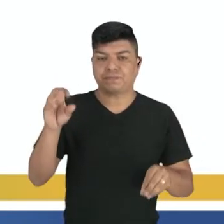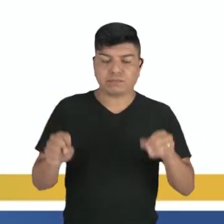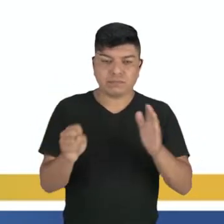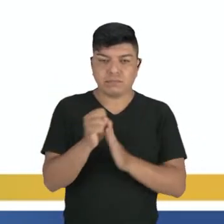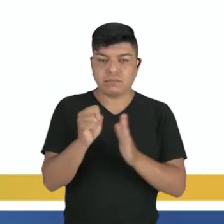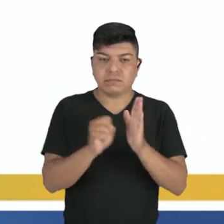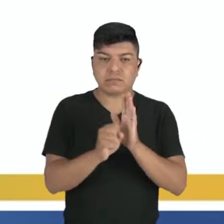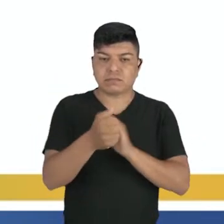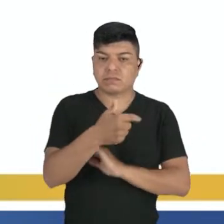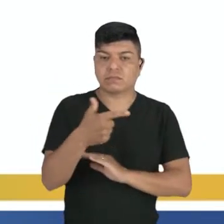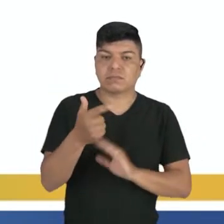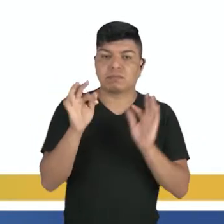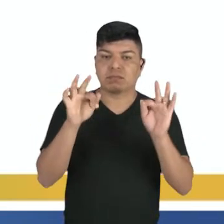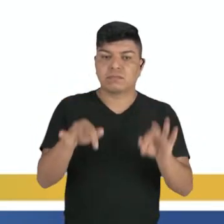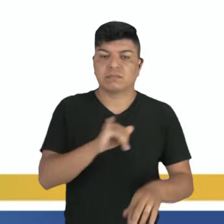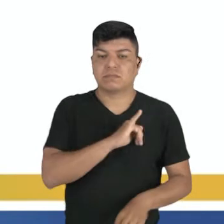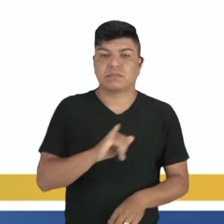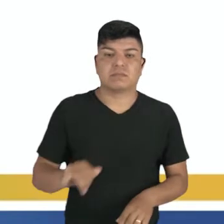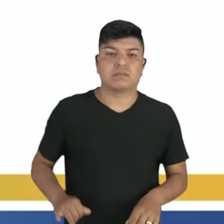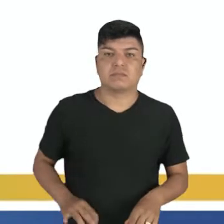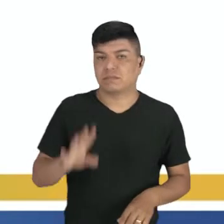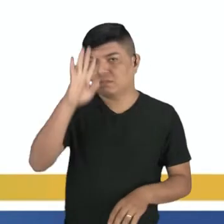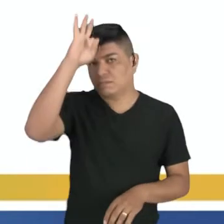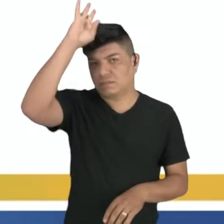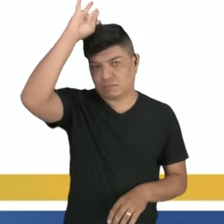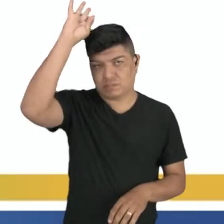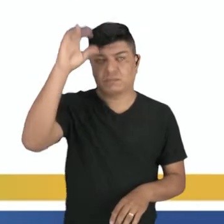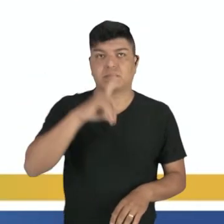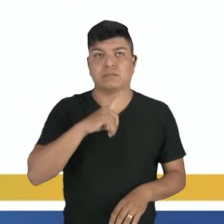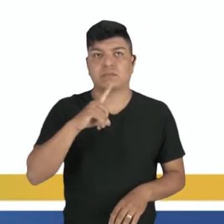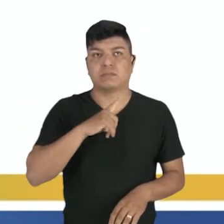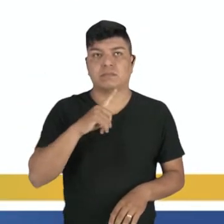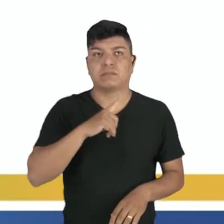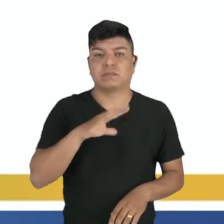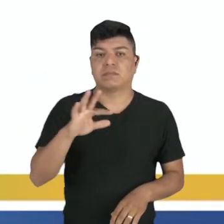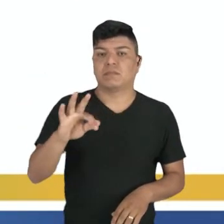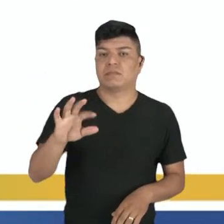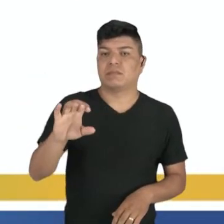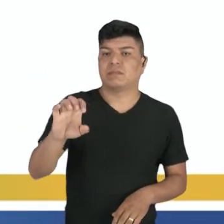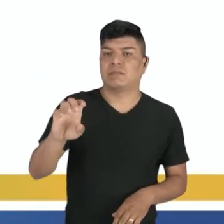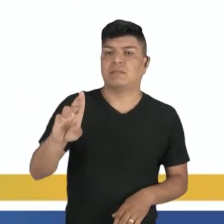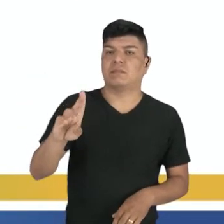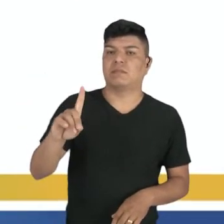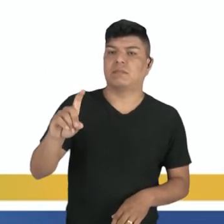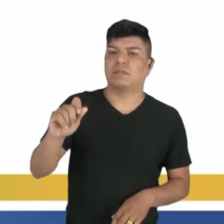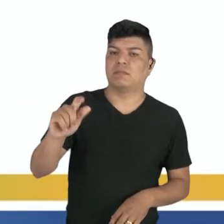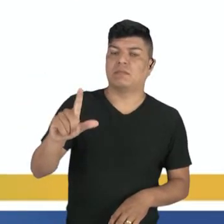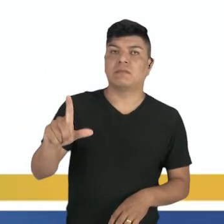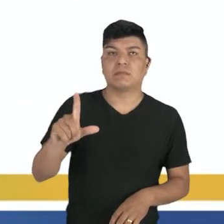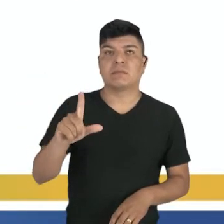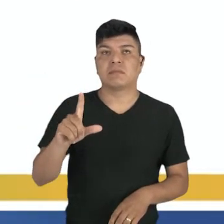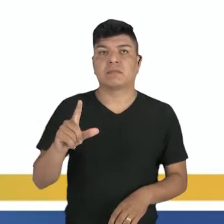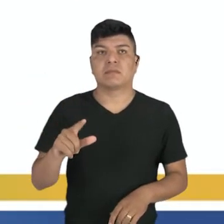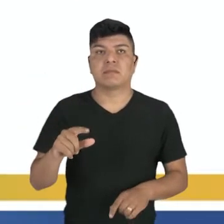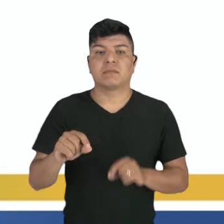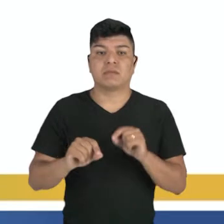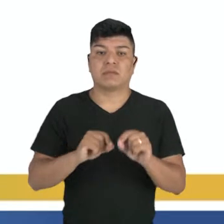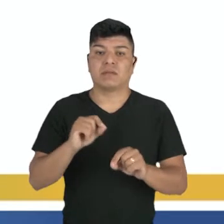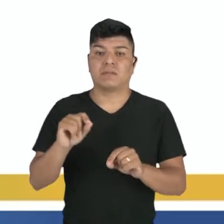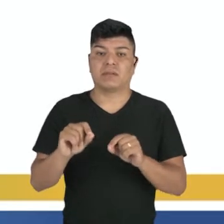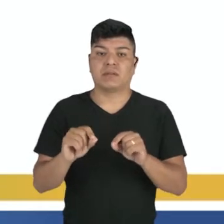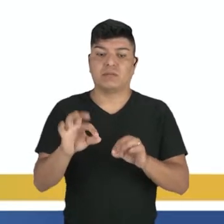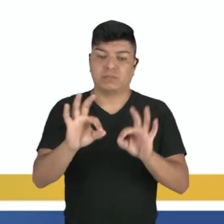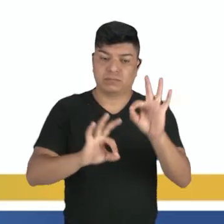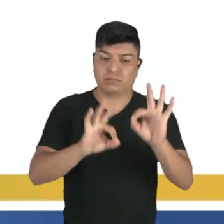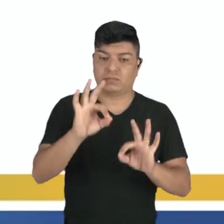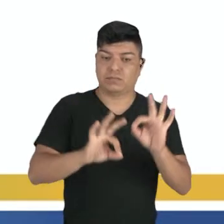XII, tá? Em fim do Império Romano. Temos aqui o feudalismo, que é um modo de produção, é um sistema ali de